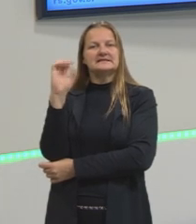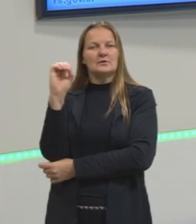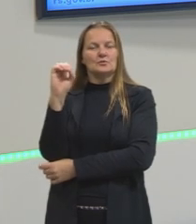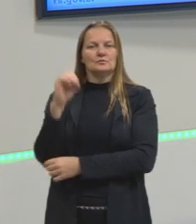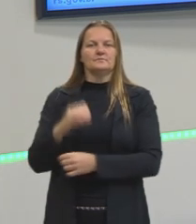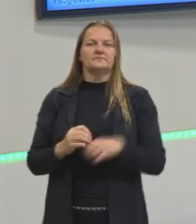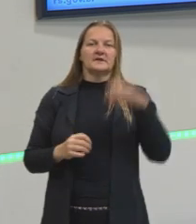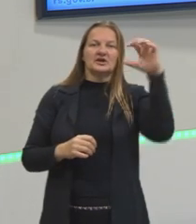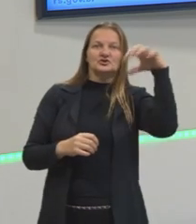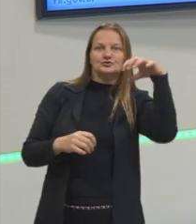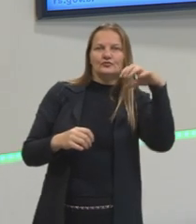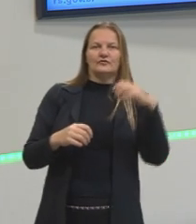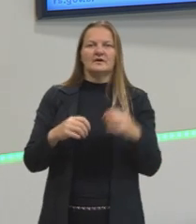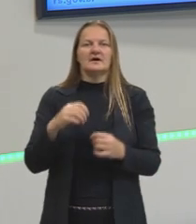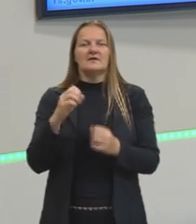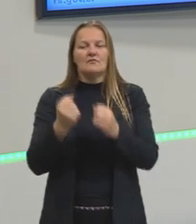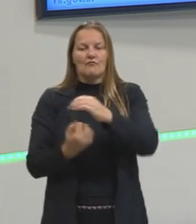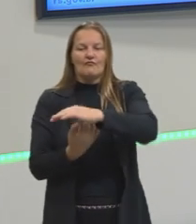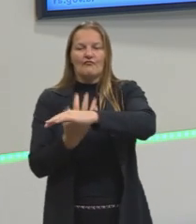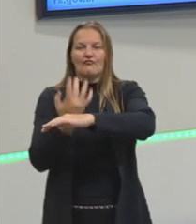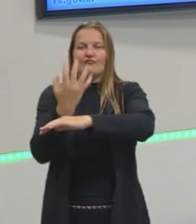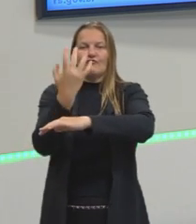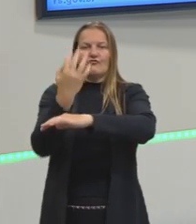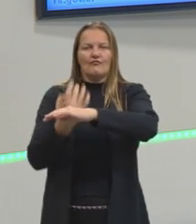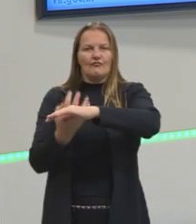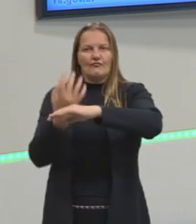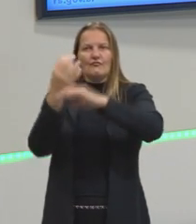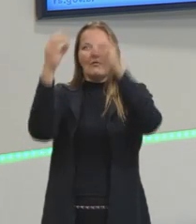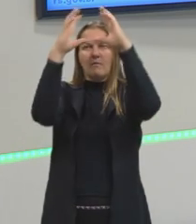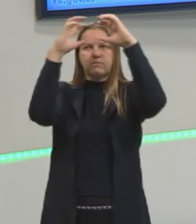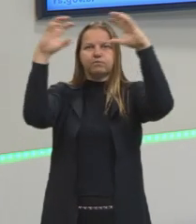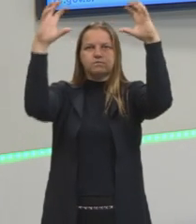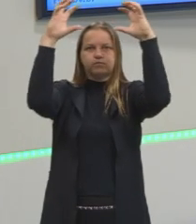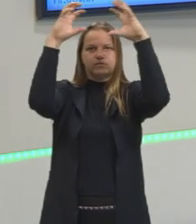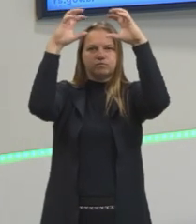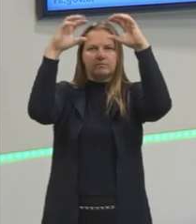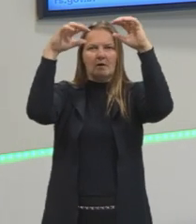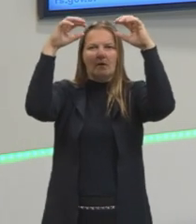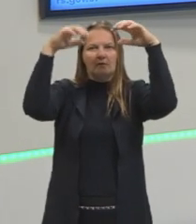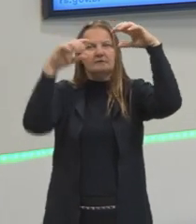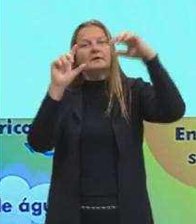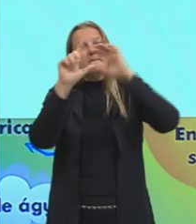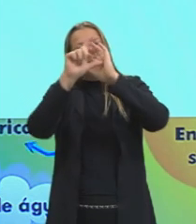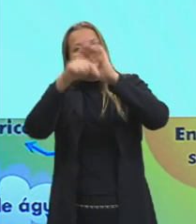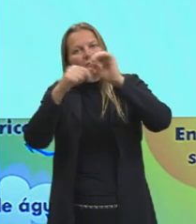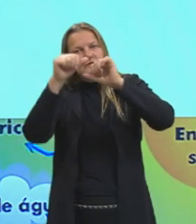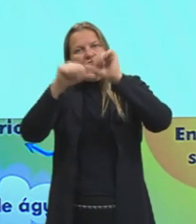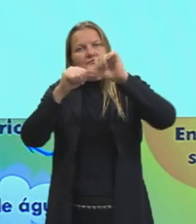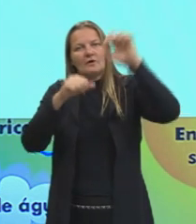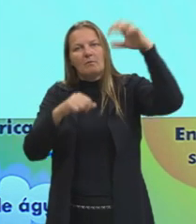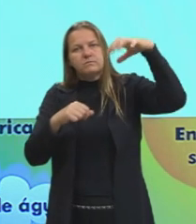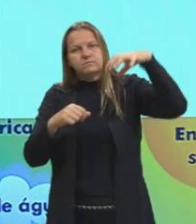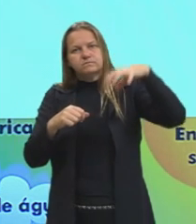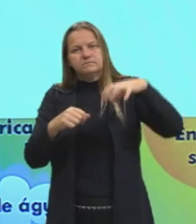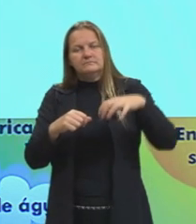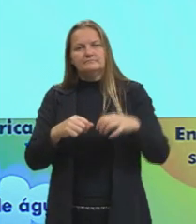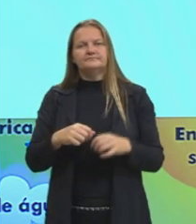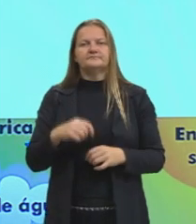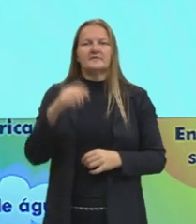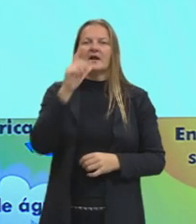água se vapor d'água vai se condensar e ele vai precipitar duas grandes maneiras de precipitar principalmente